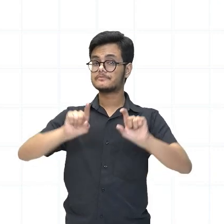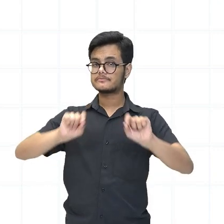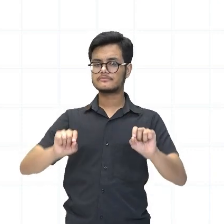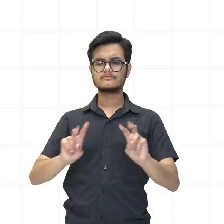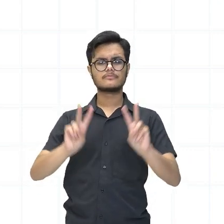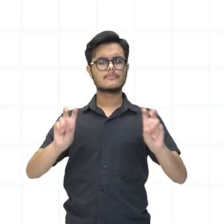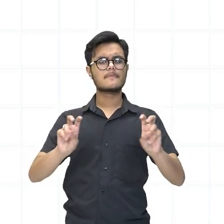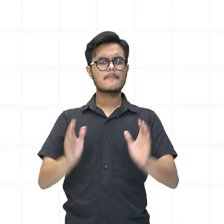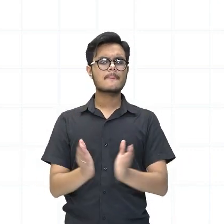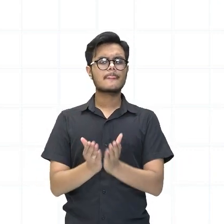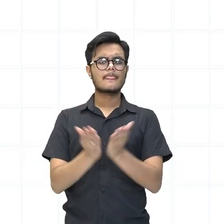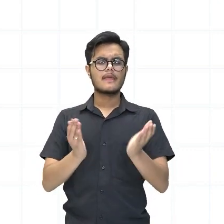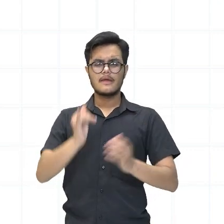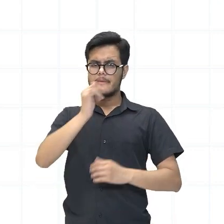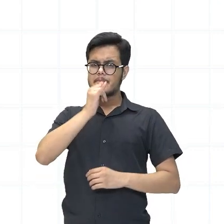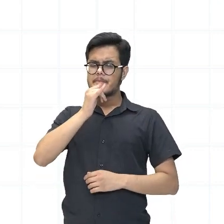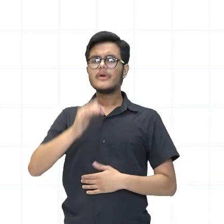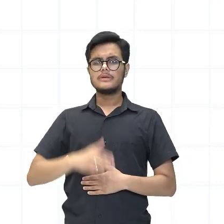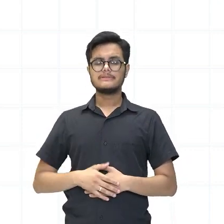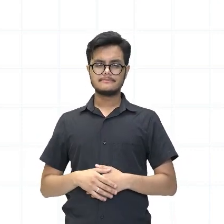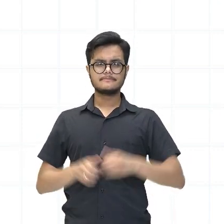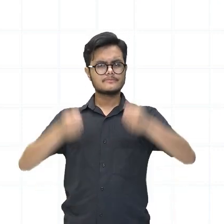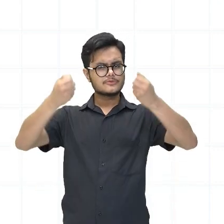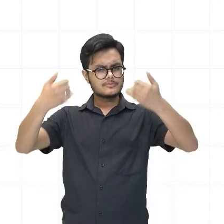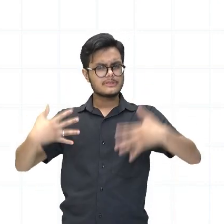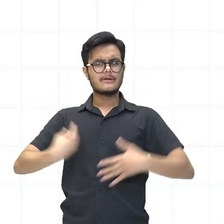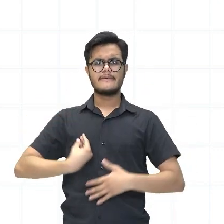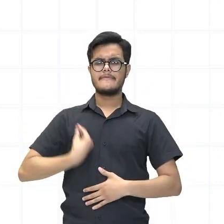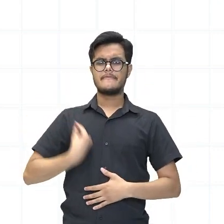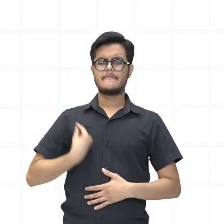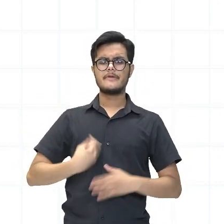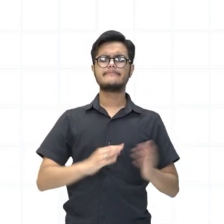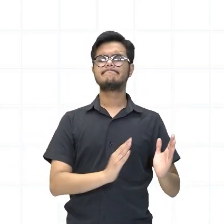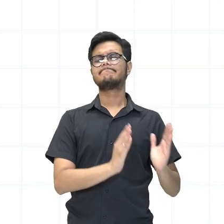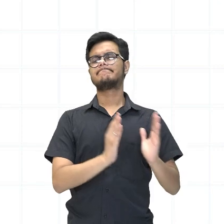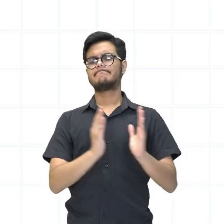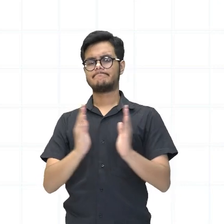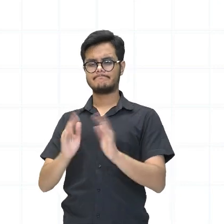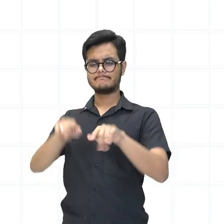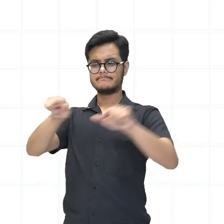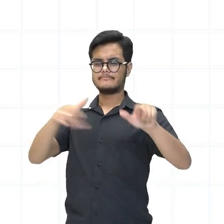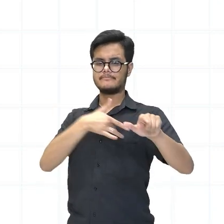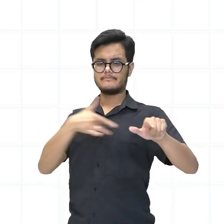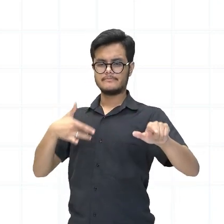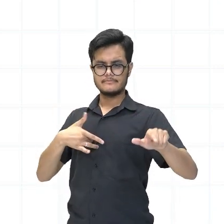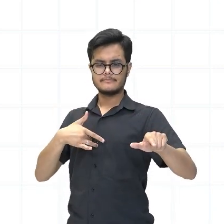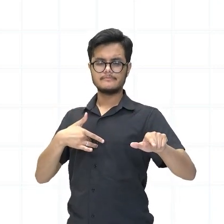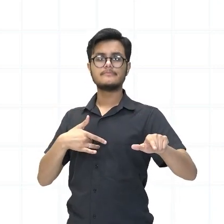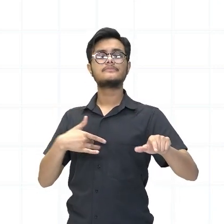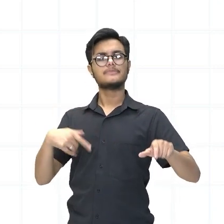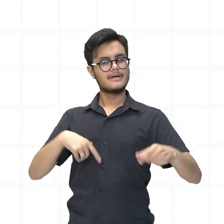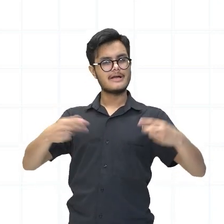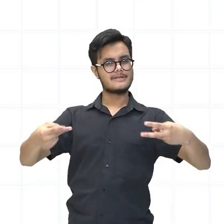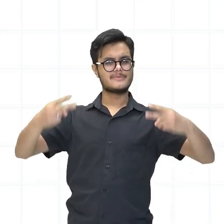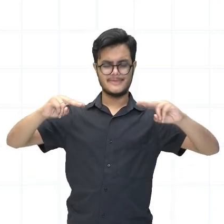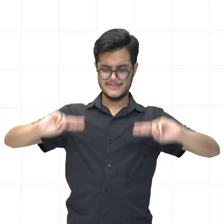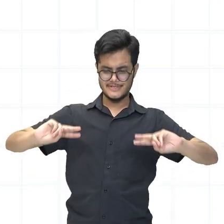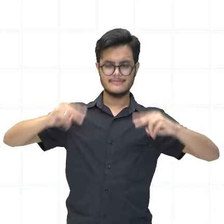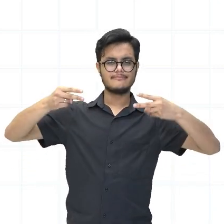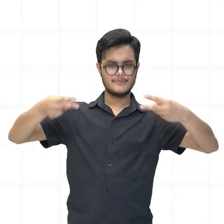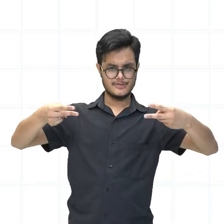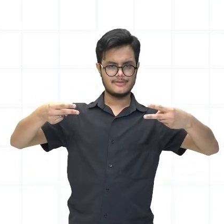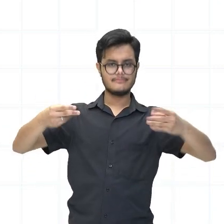os efeitos de dias extremos na saúde da população periférica. A gente viu pelos hipertítulos, né, em dias quentes, o